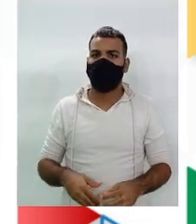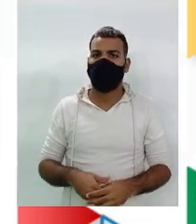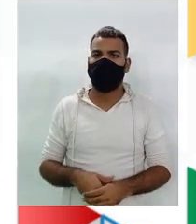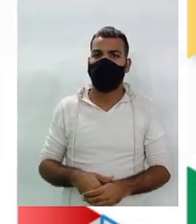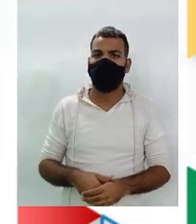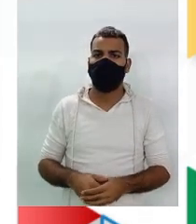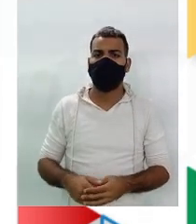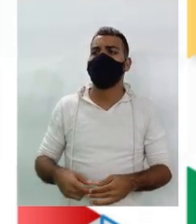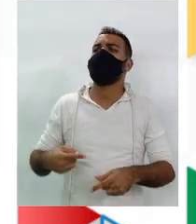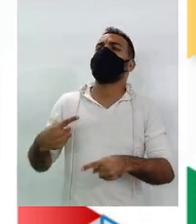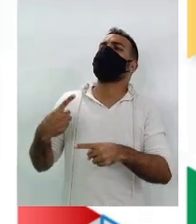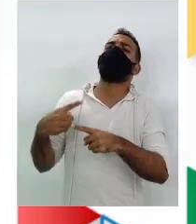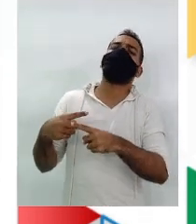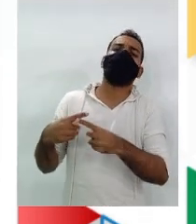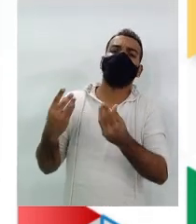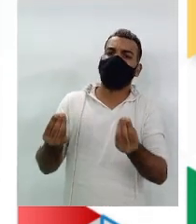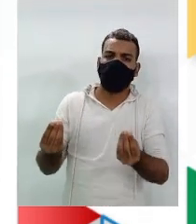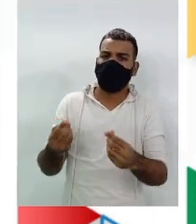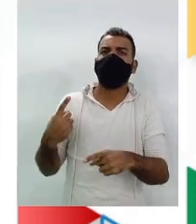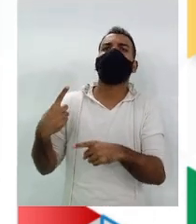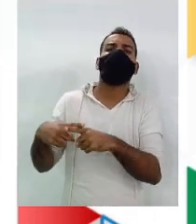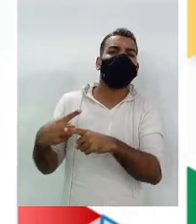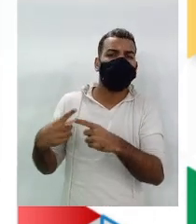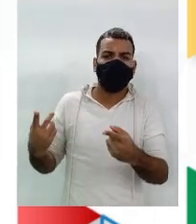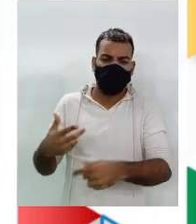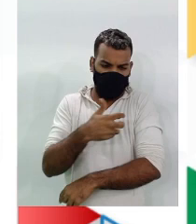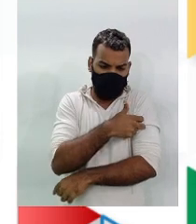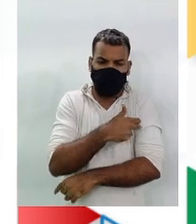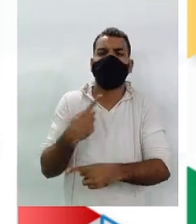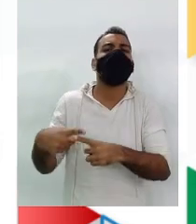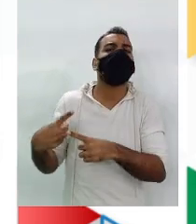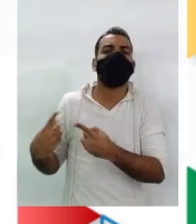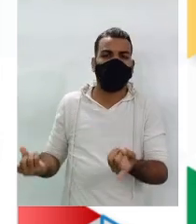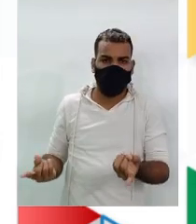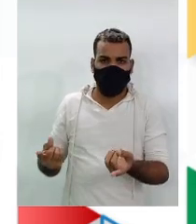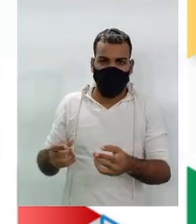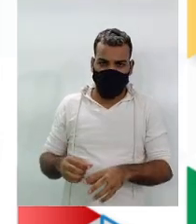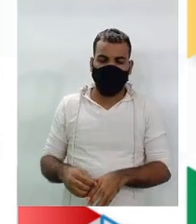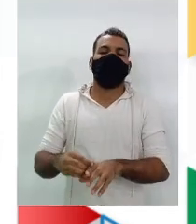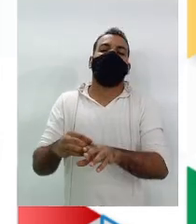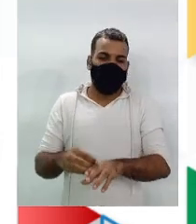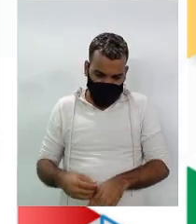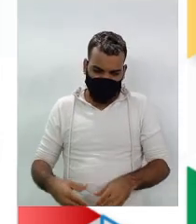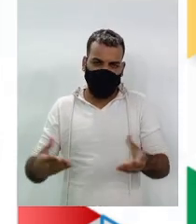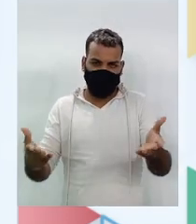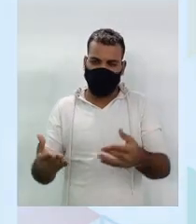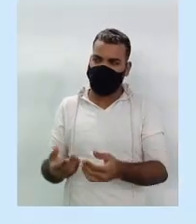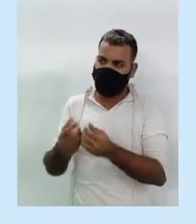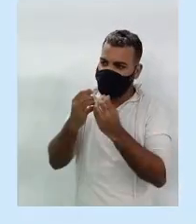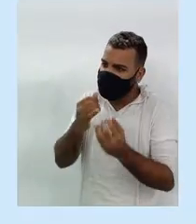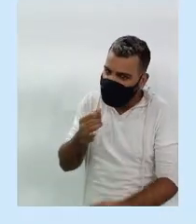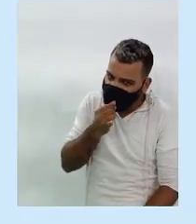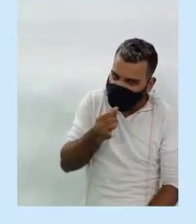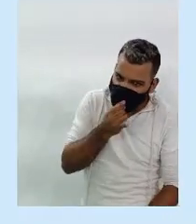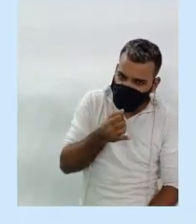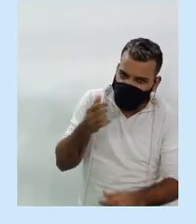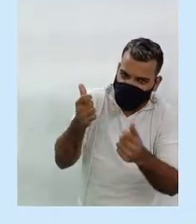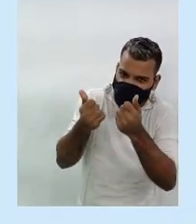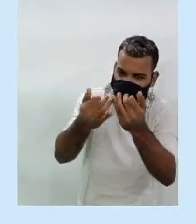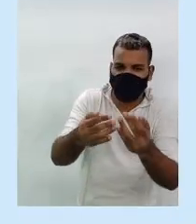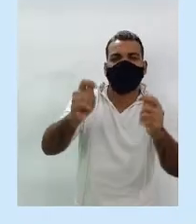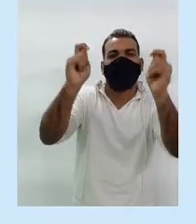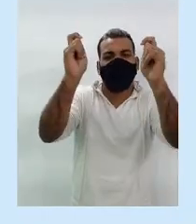está ocorrendo? Ou para que está ocorrendo? Vejam que com esse exemplo que eu acabei de dar agora a